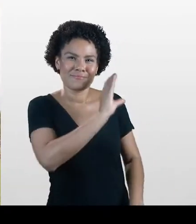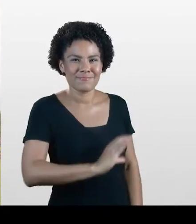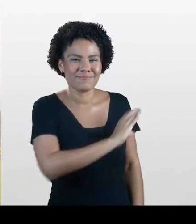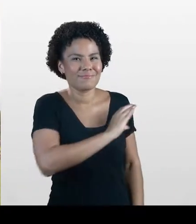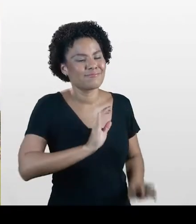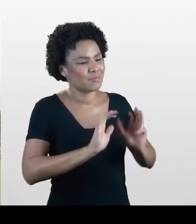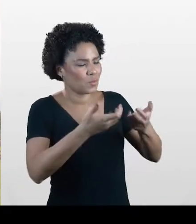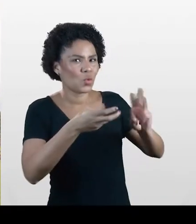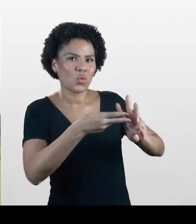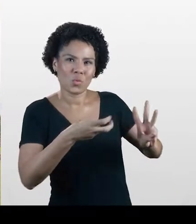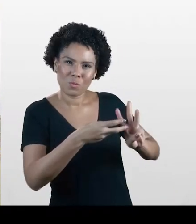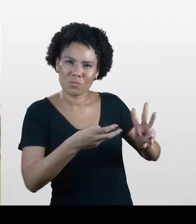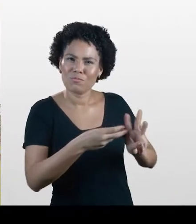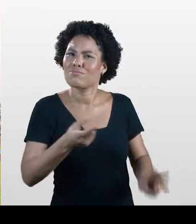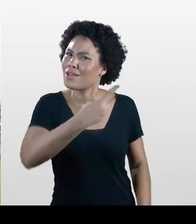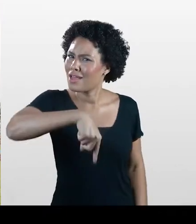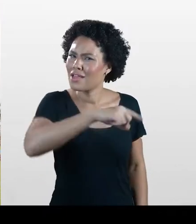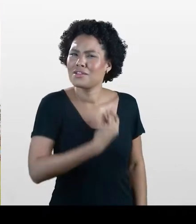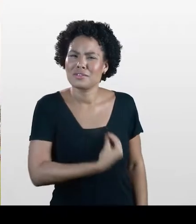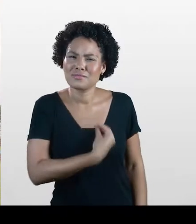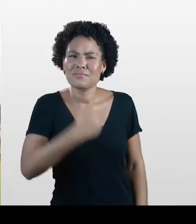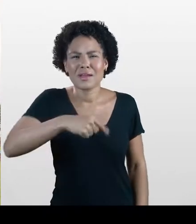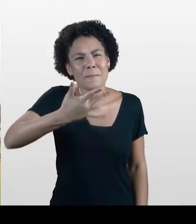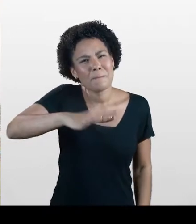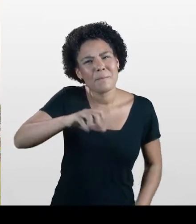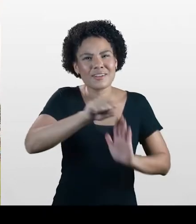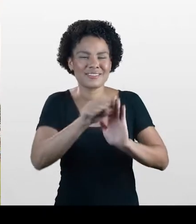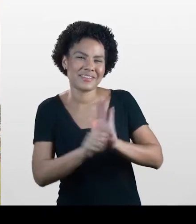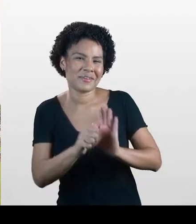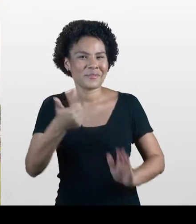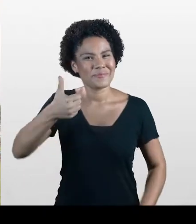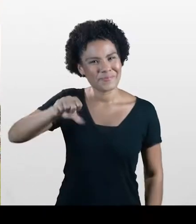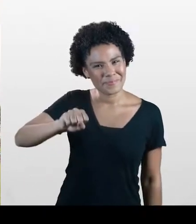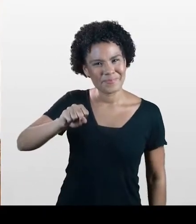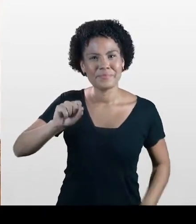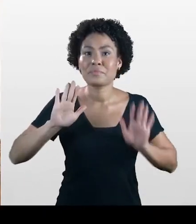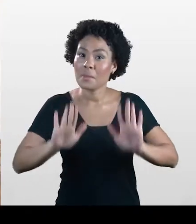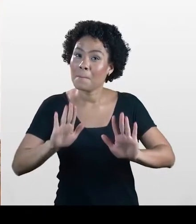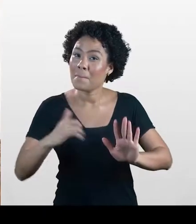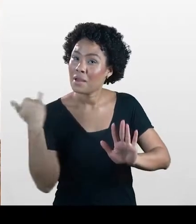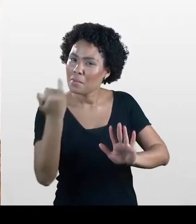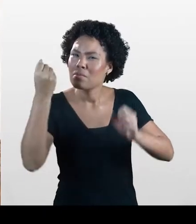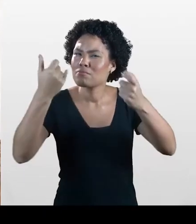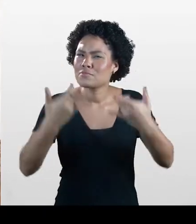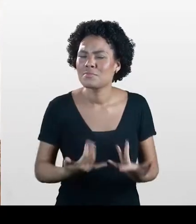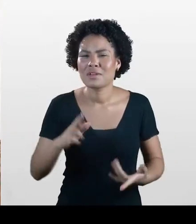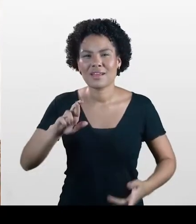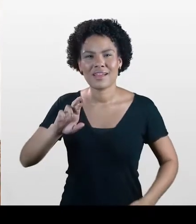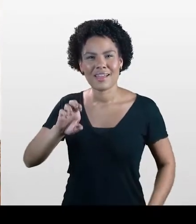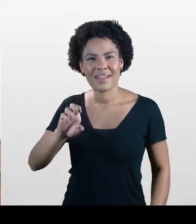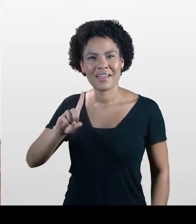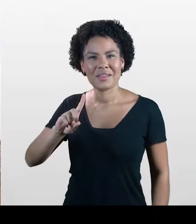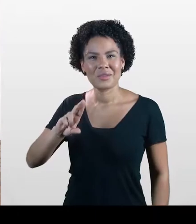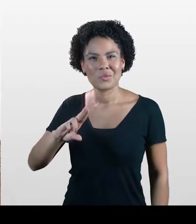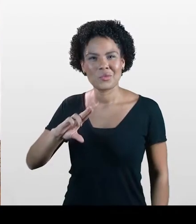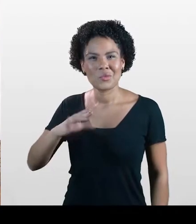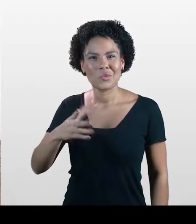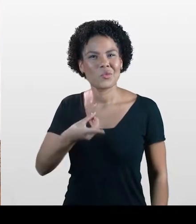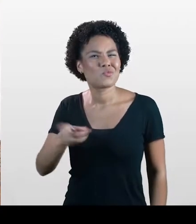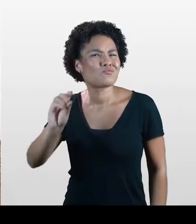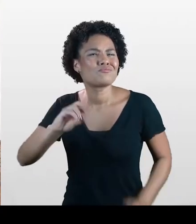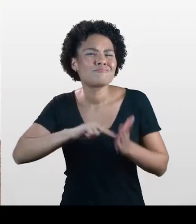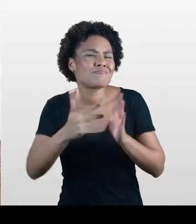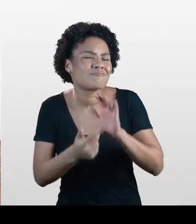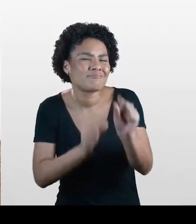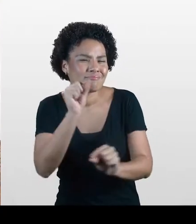de catequização dos indígenas, que viviam por aqui por volta do século XVIII. Mas antes de nós prosseguirmos, é bom explicar para